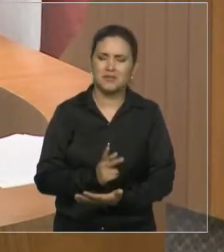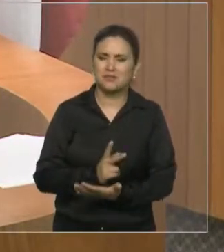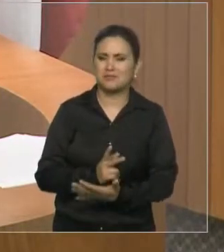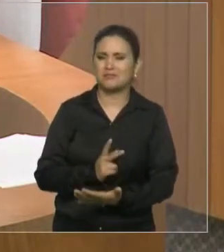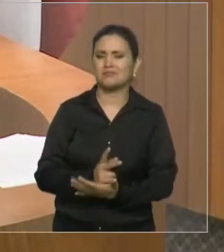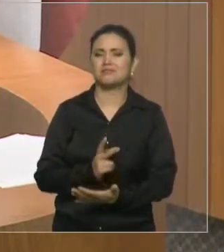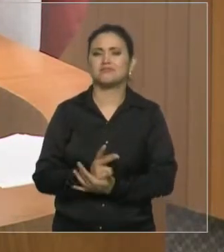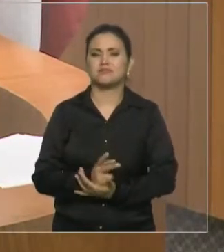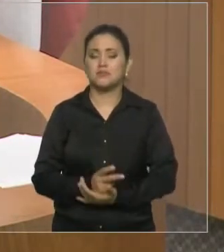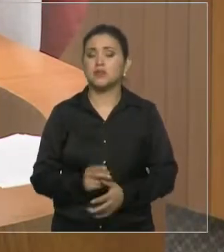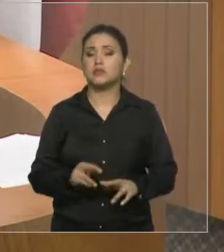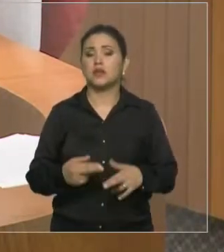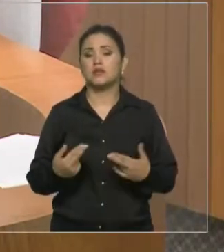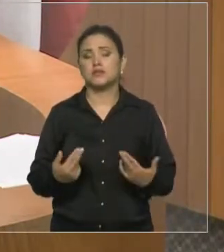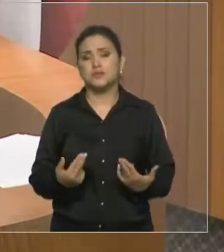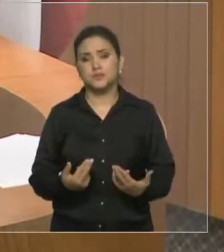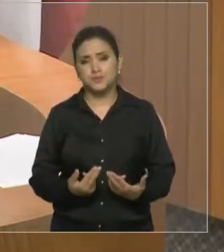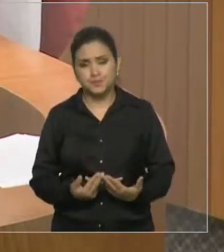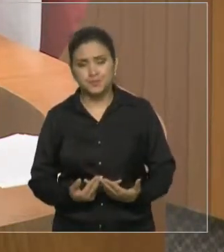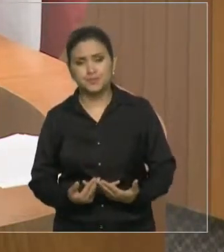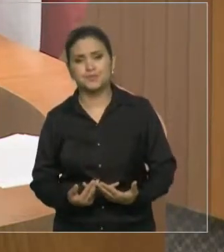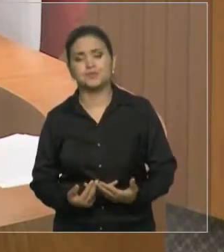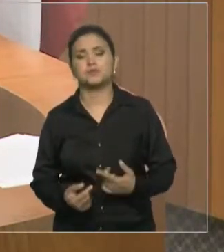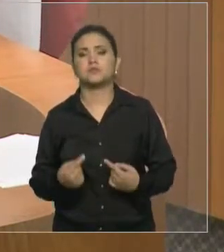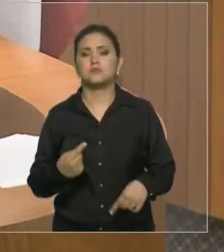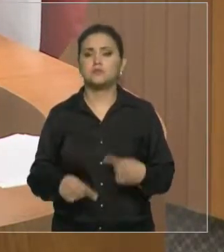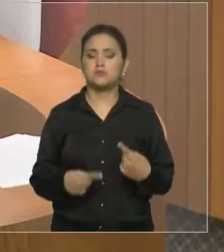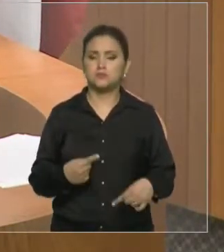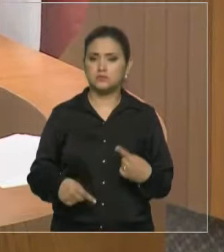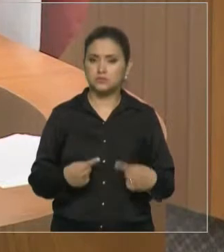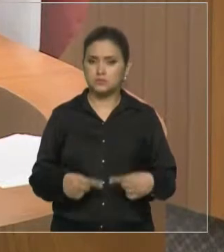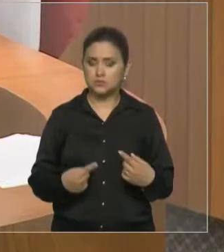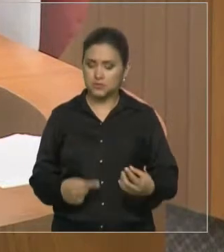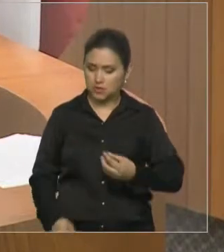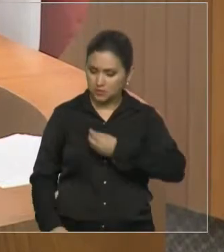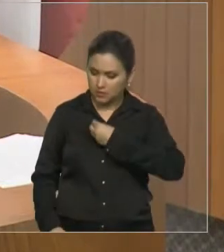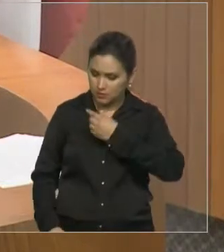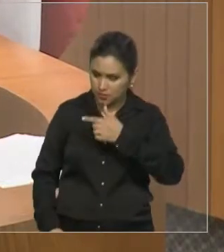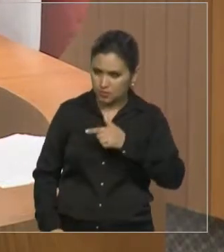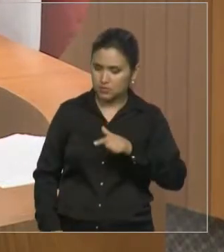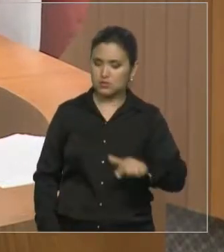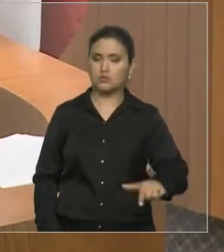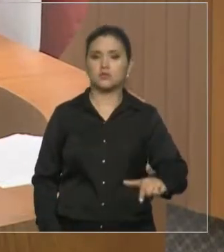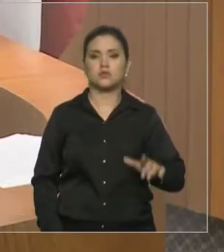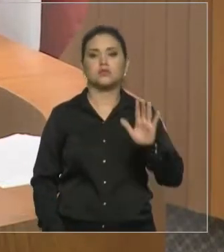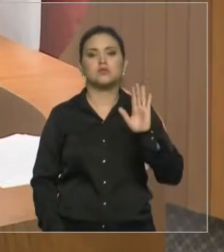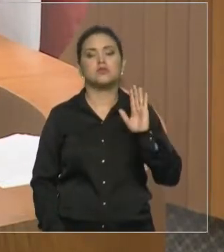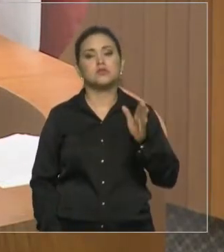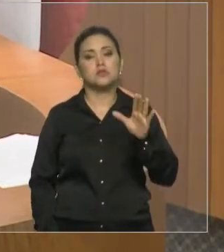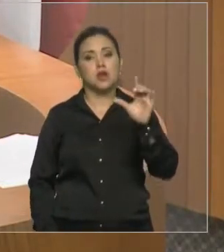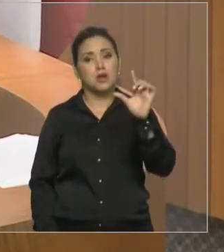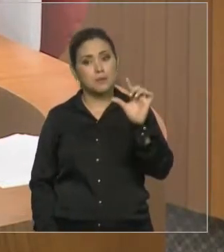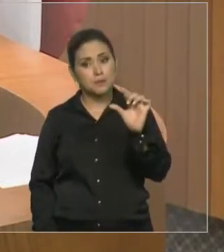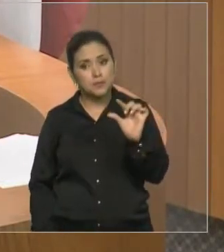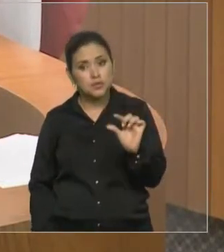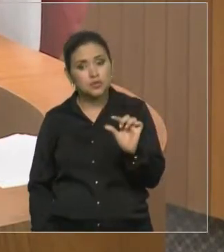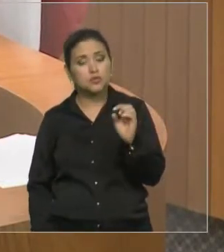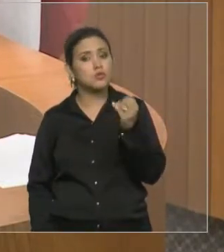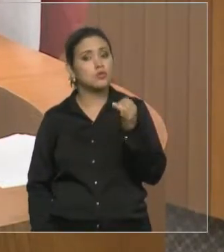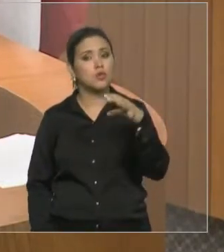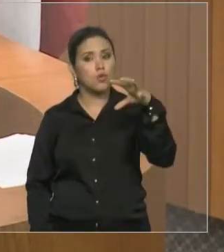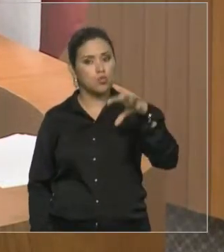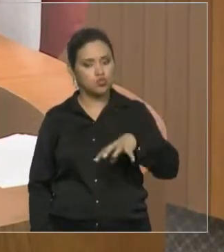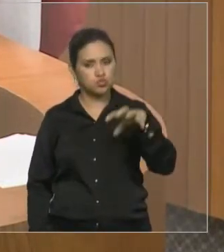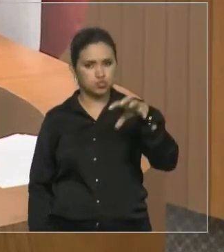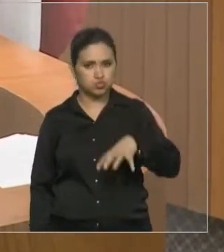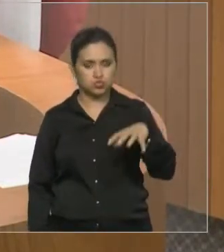como uma forma de manter a discussão viva tendo em vista que já reduziu o volume de chuvas quando a gente pega o mês